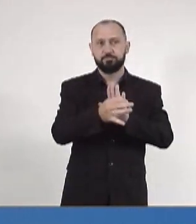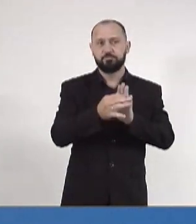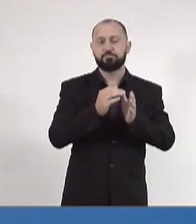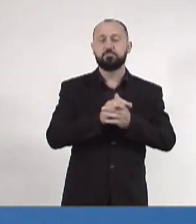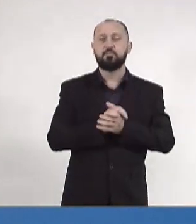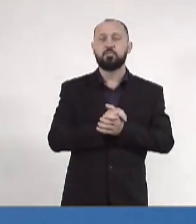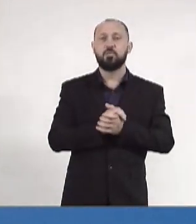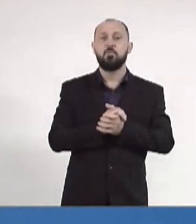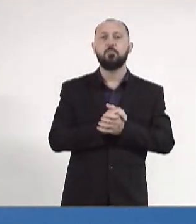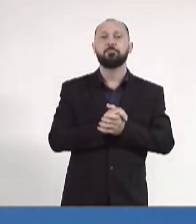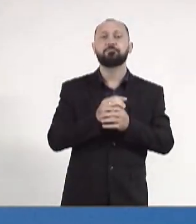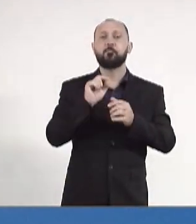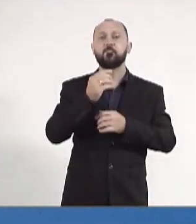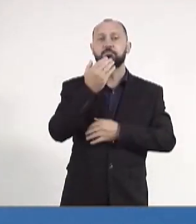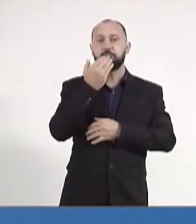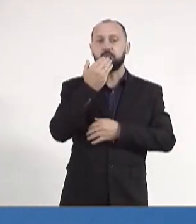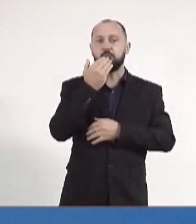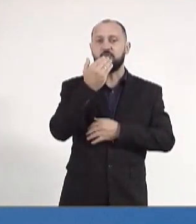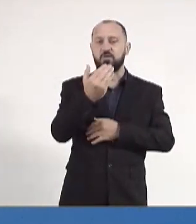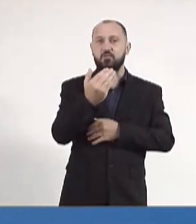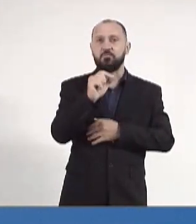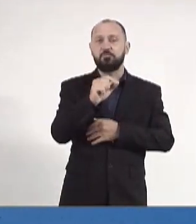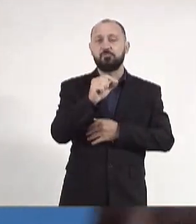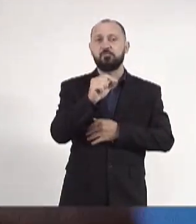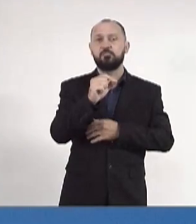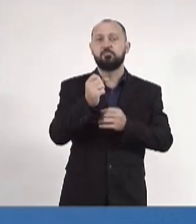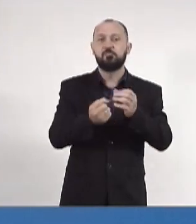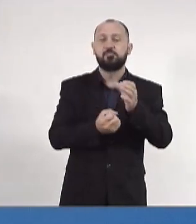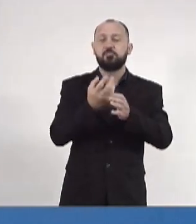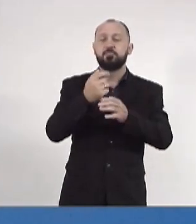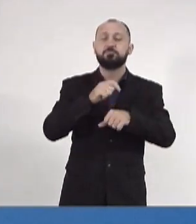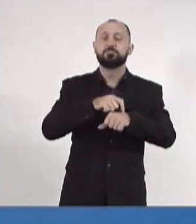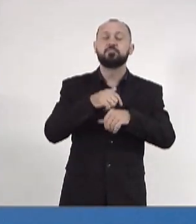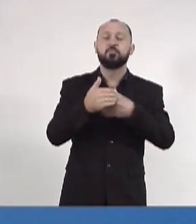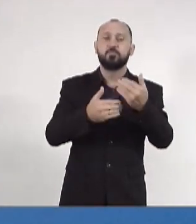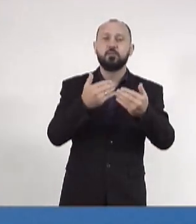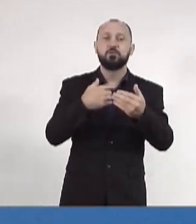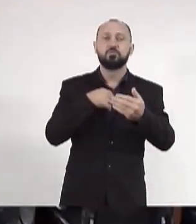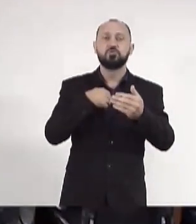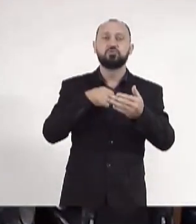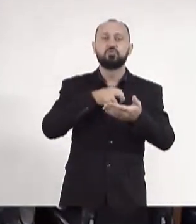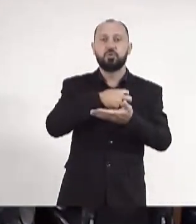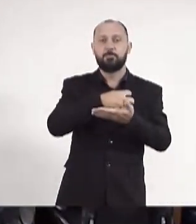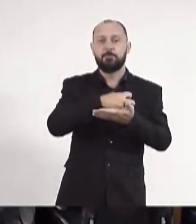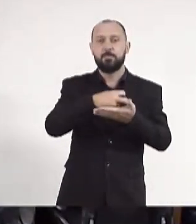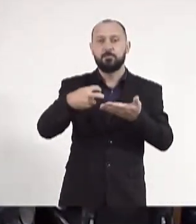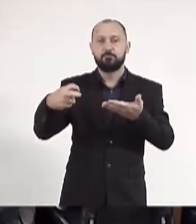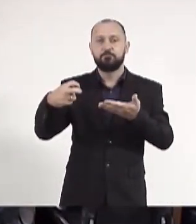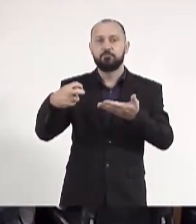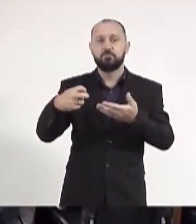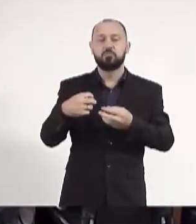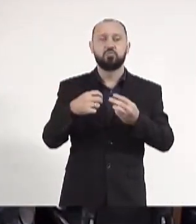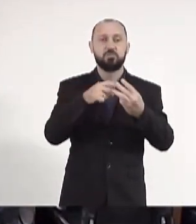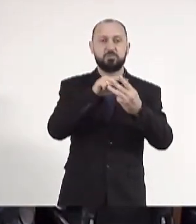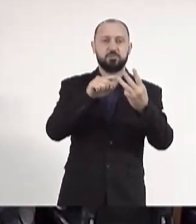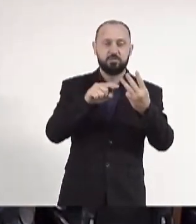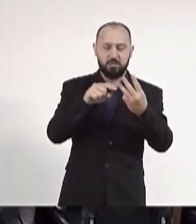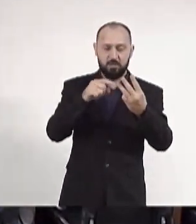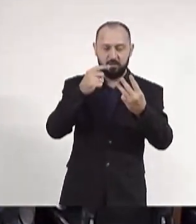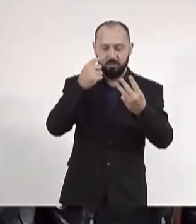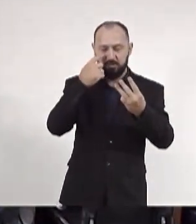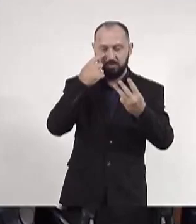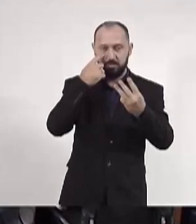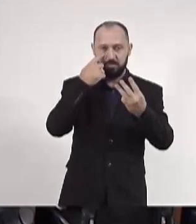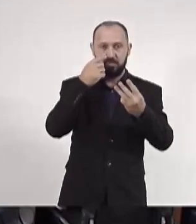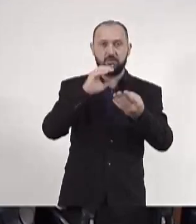indicação, onde requeremos a instauração de procedimento de impeachment dos 3 conselheiros do